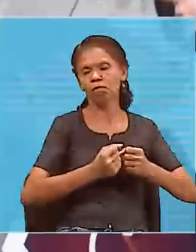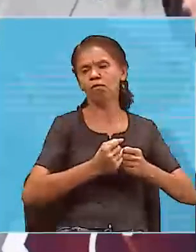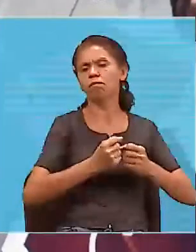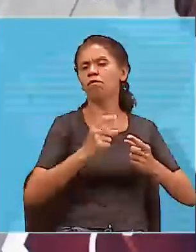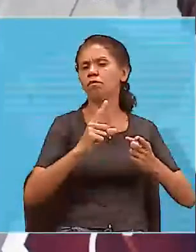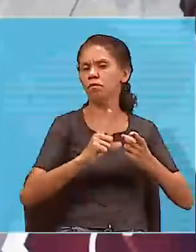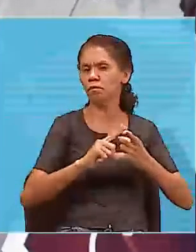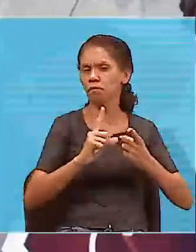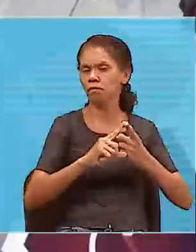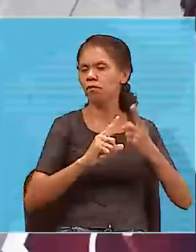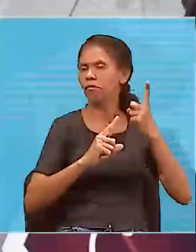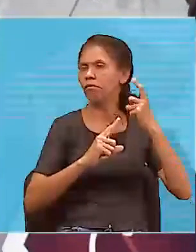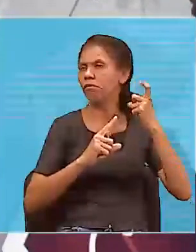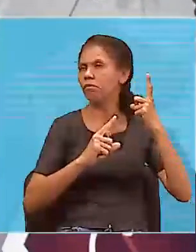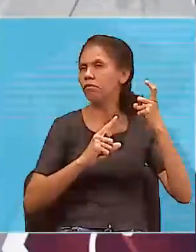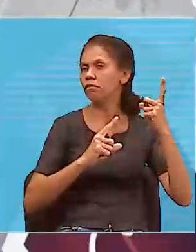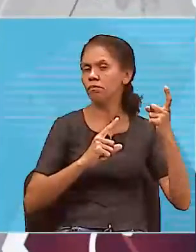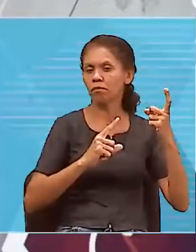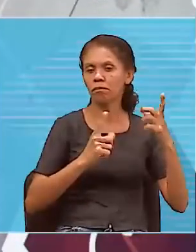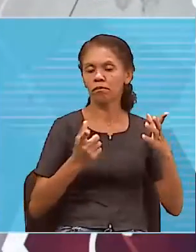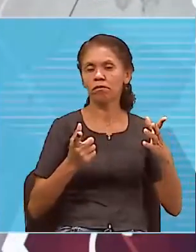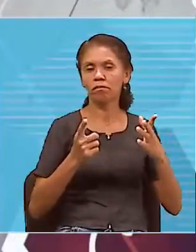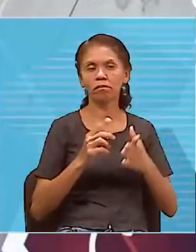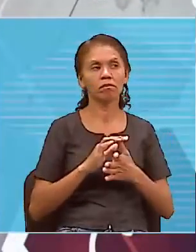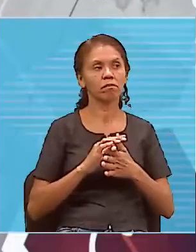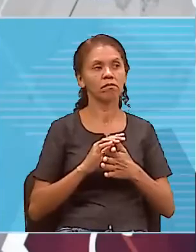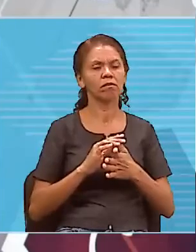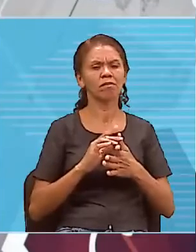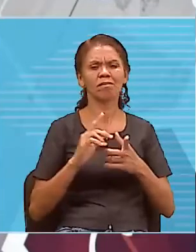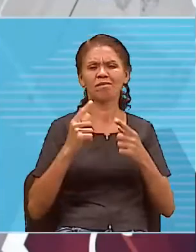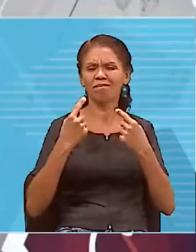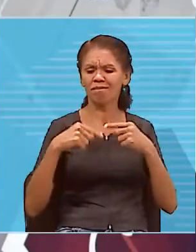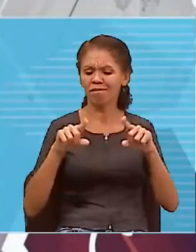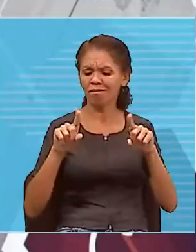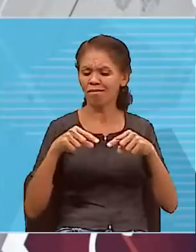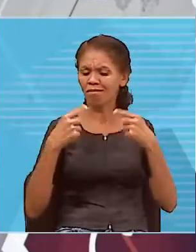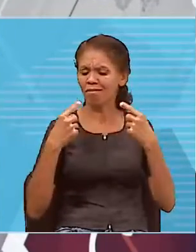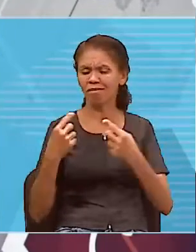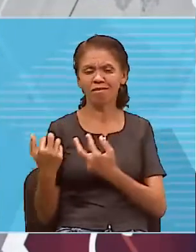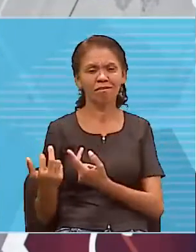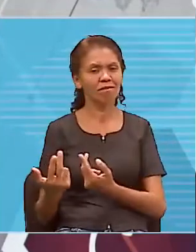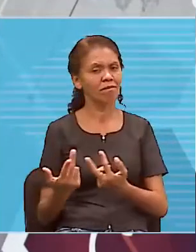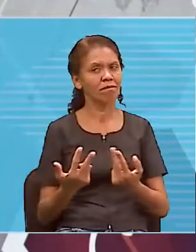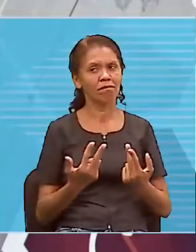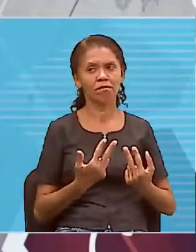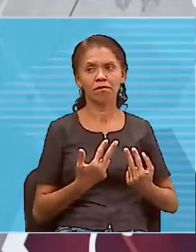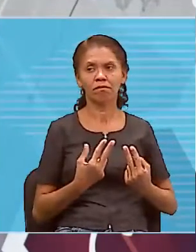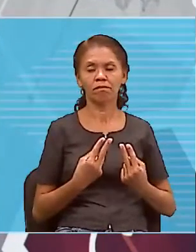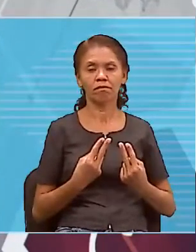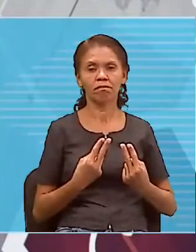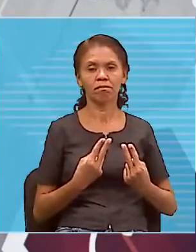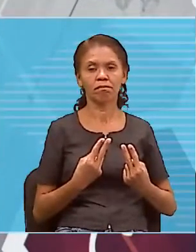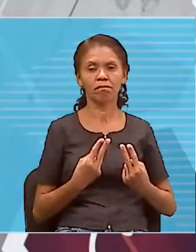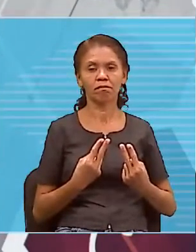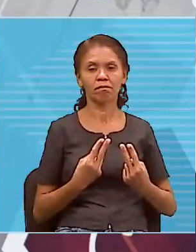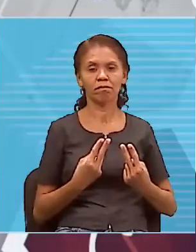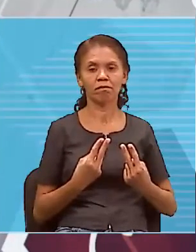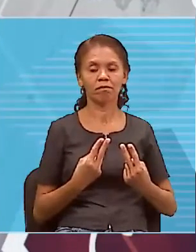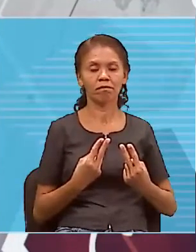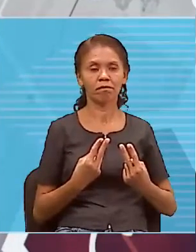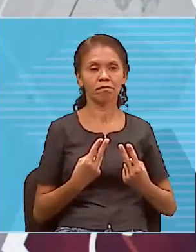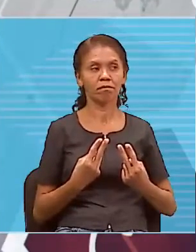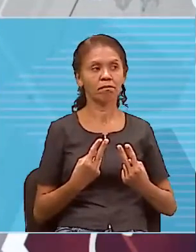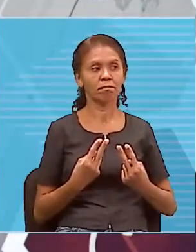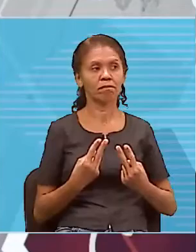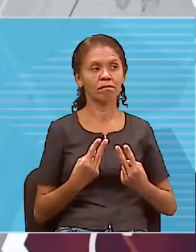outro som da mesma música Os dois tocando a mesma música o que